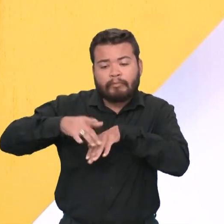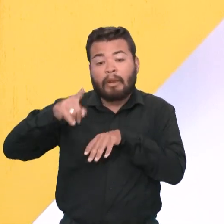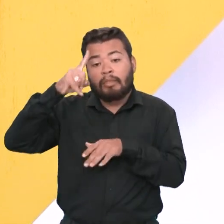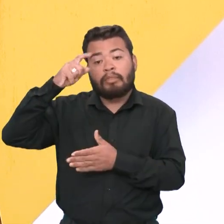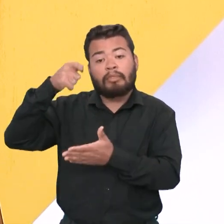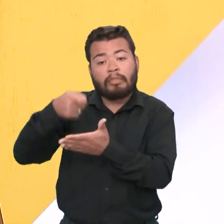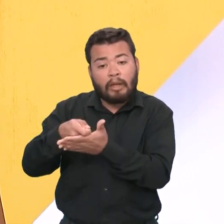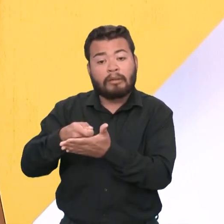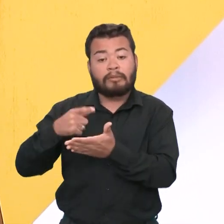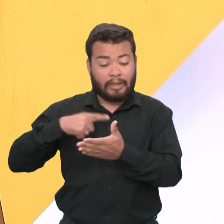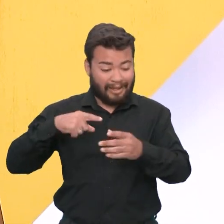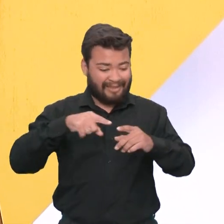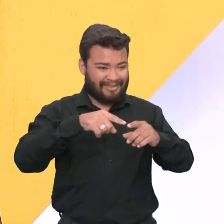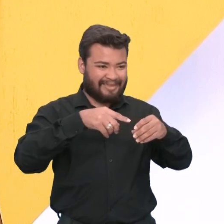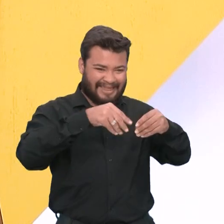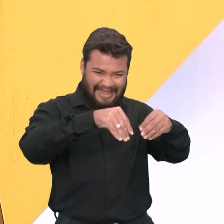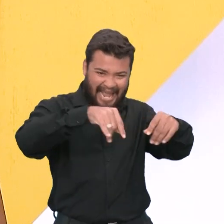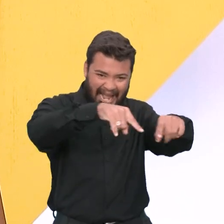uma disputa de terra